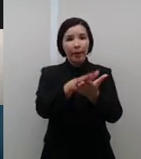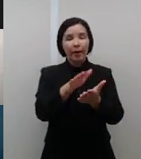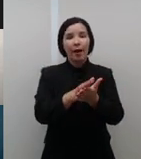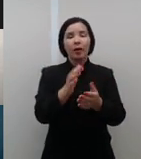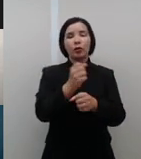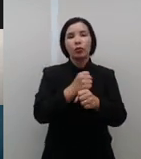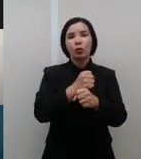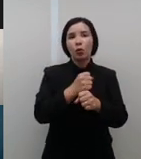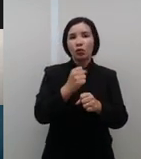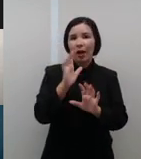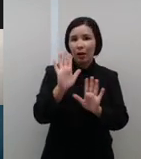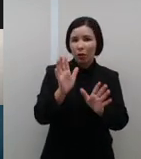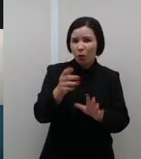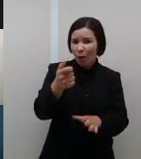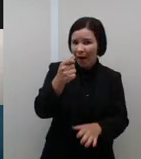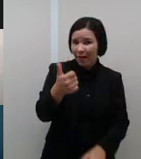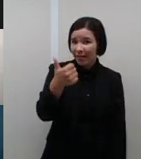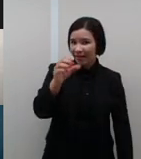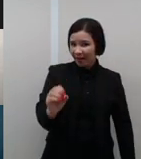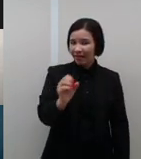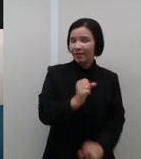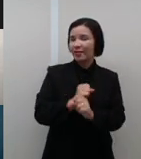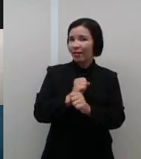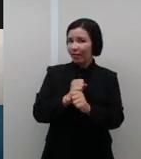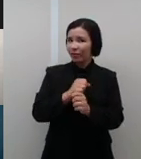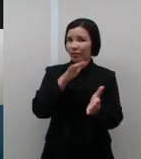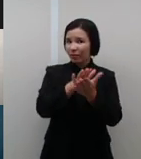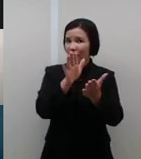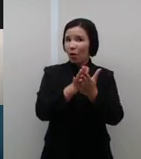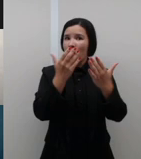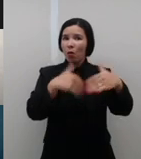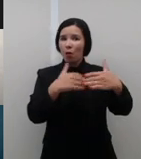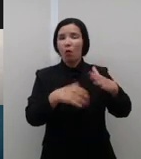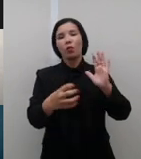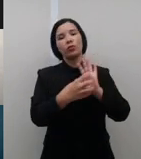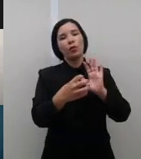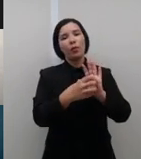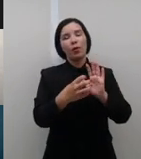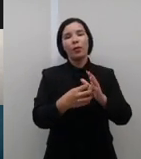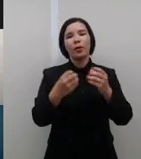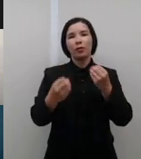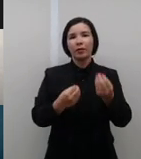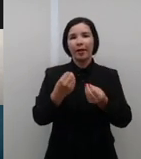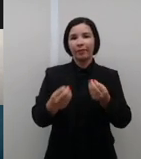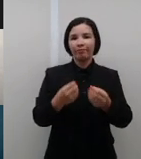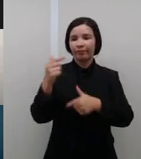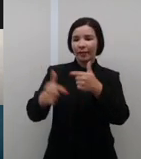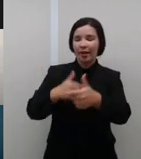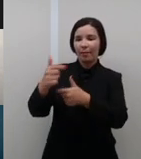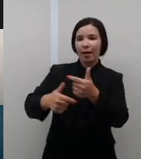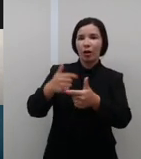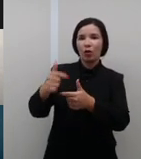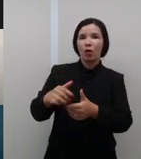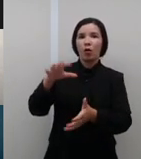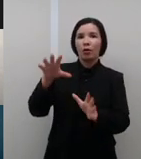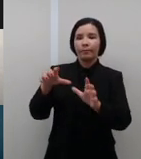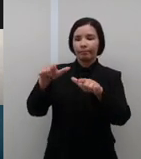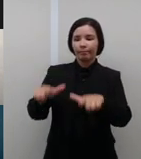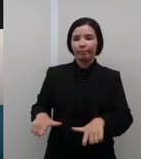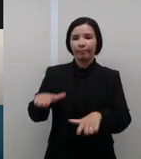já chega lá. Que lançou o concurso público para outorga de delegação de serviços notariais e registrais no estado da